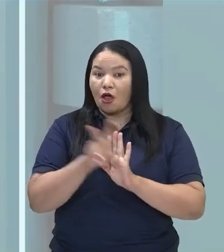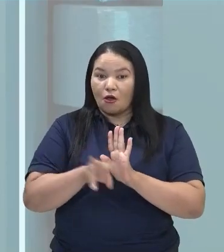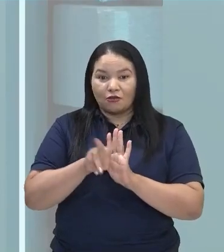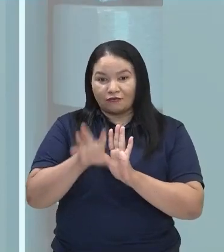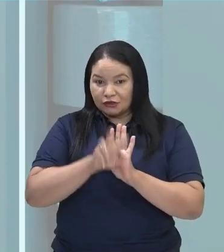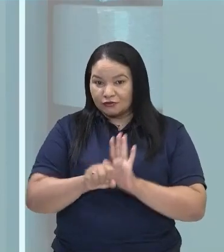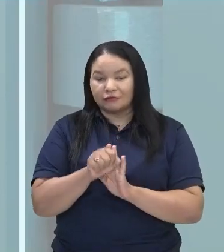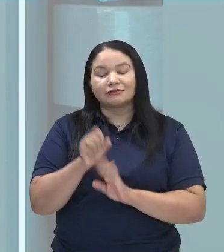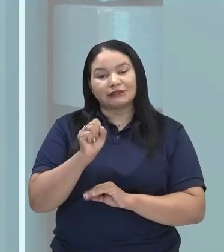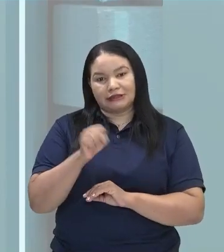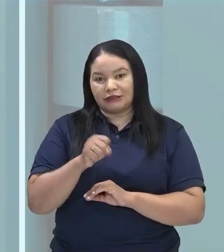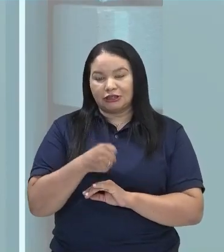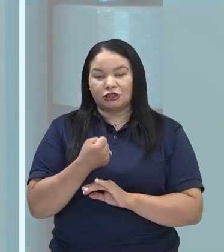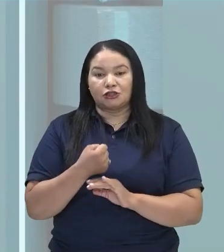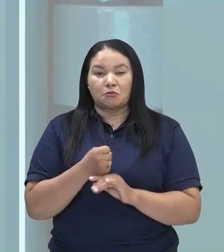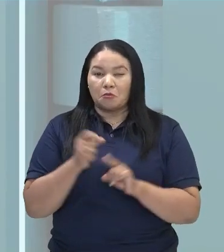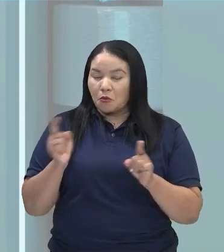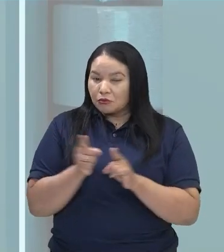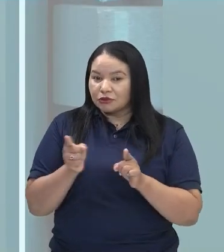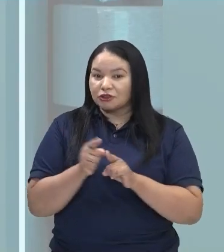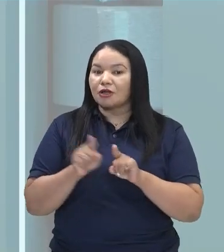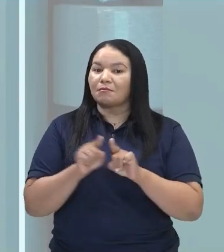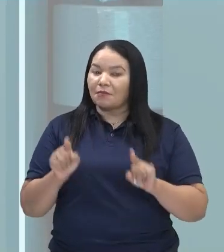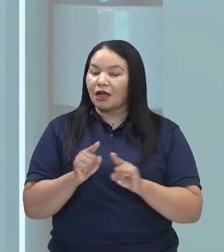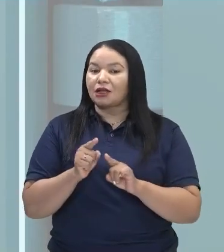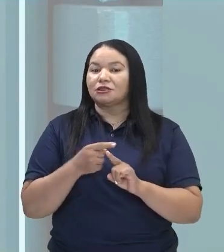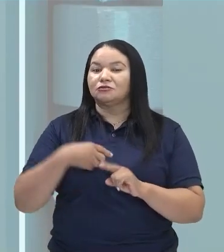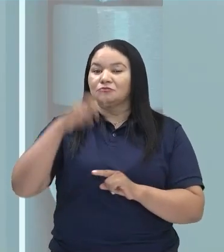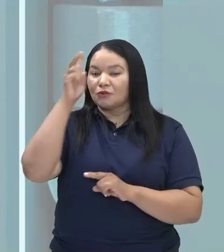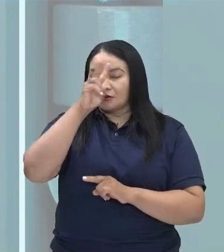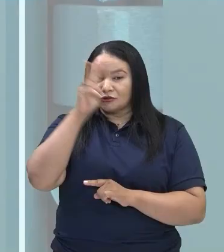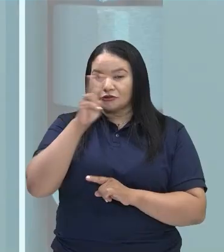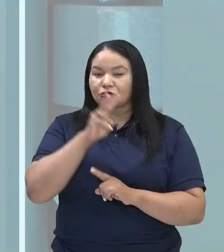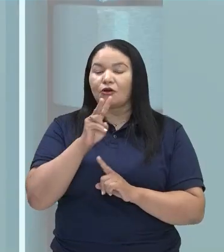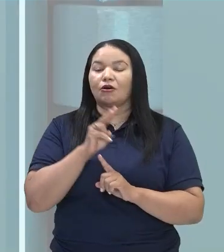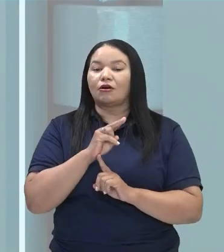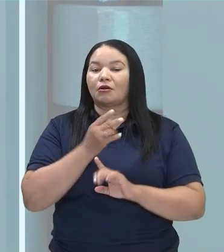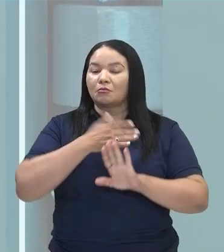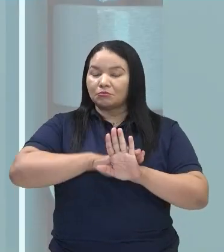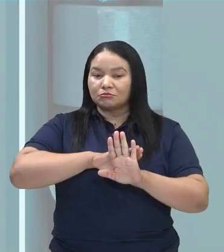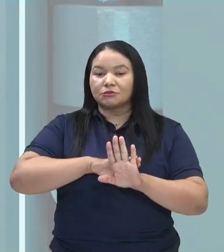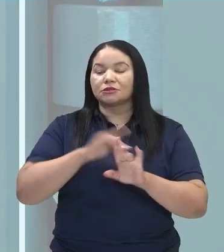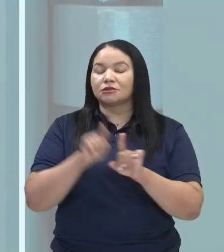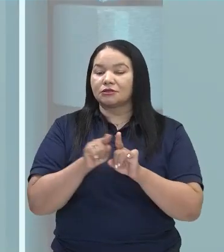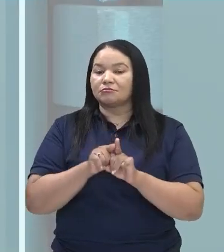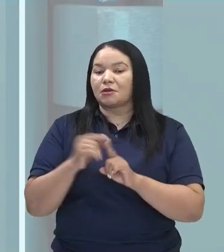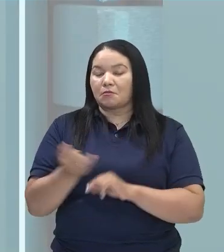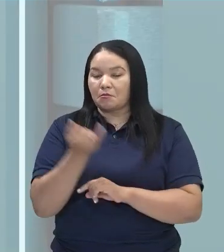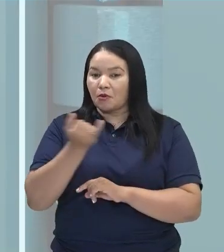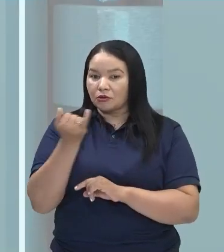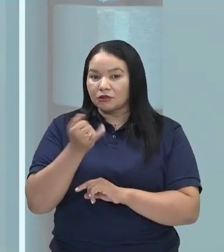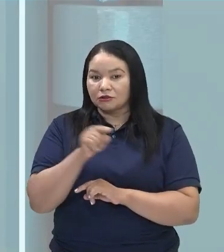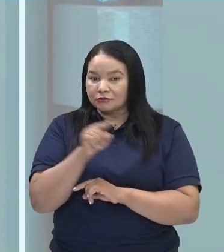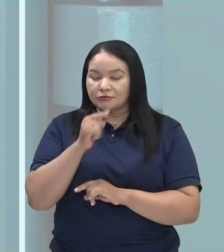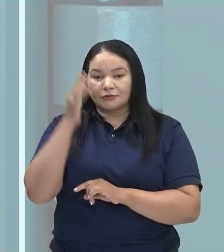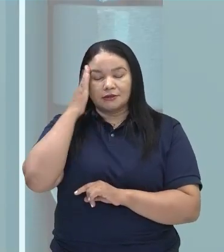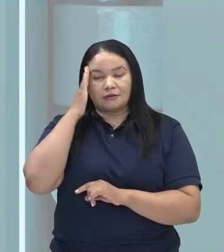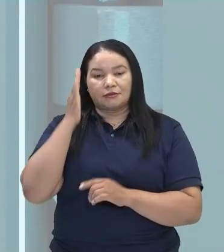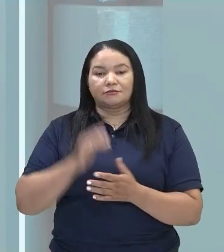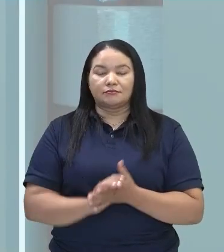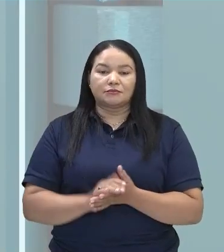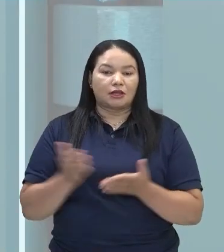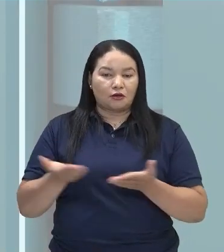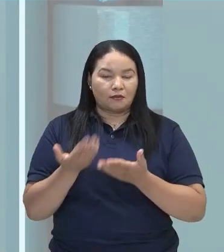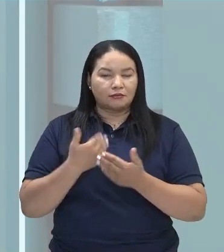Certamente. Breve, mas que tem aí uma história, traz um recado muito importante. Então vamos constituir